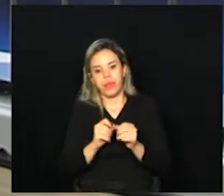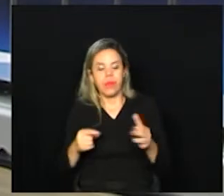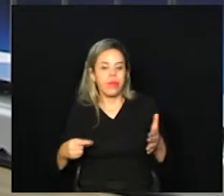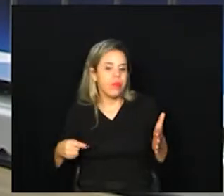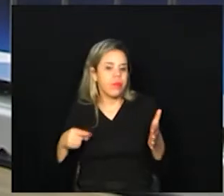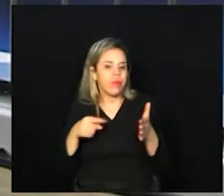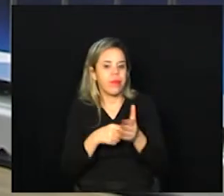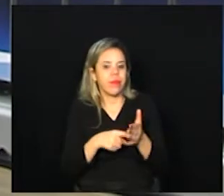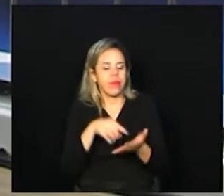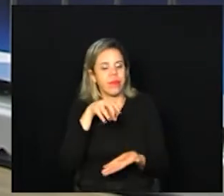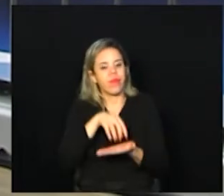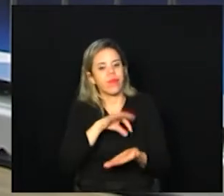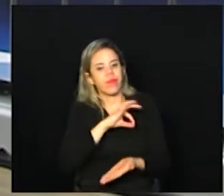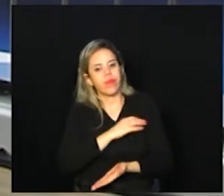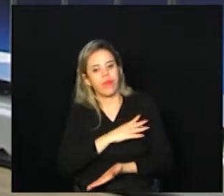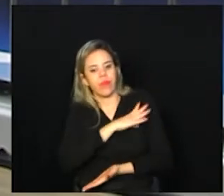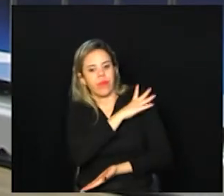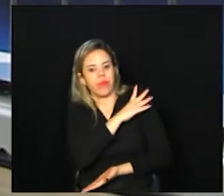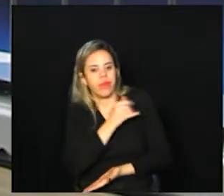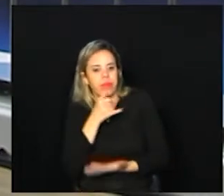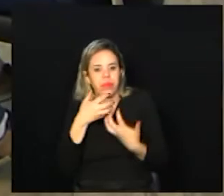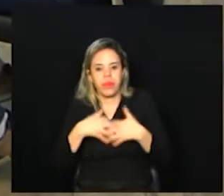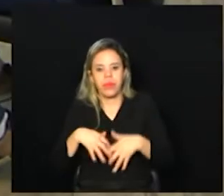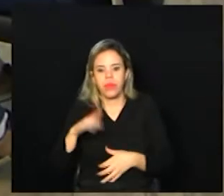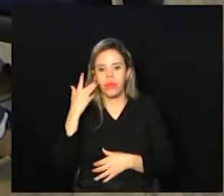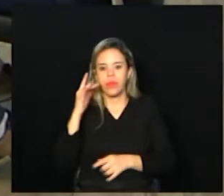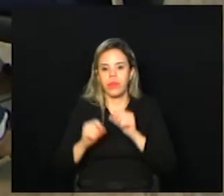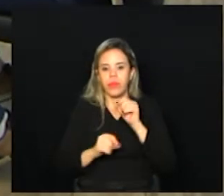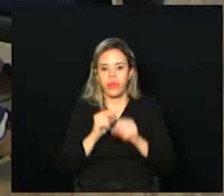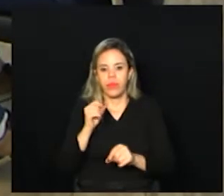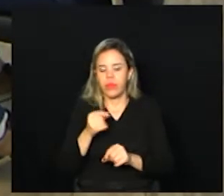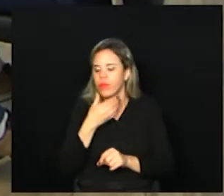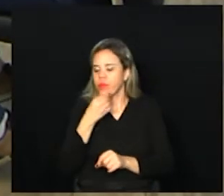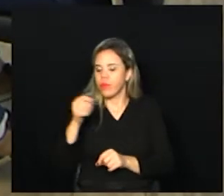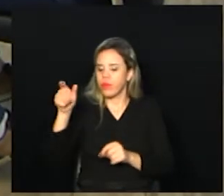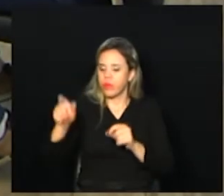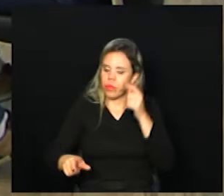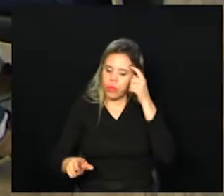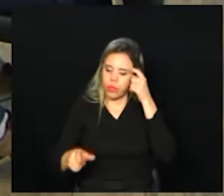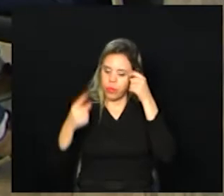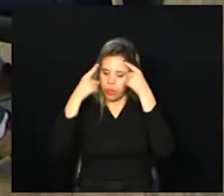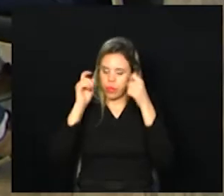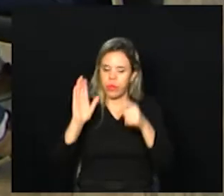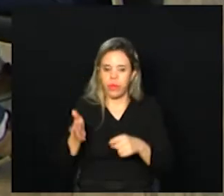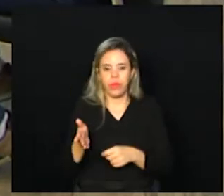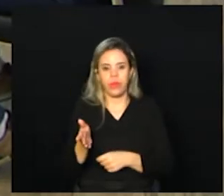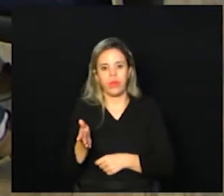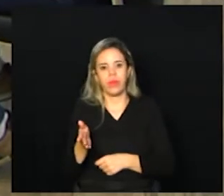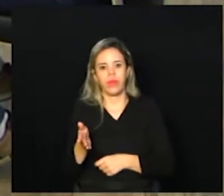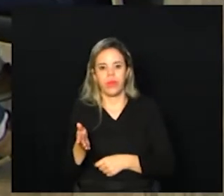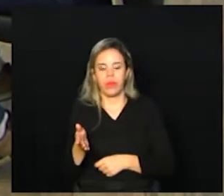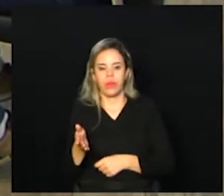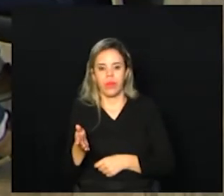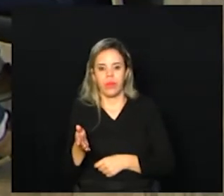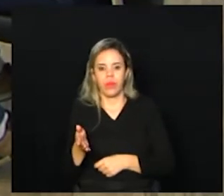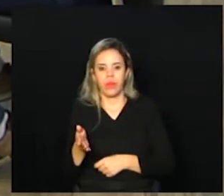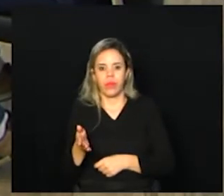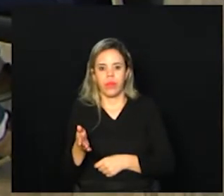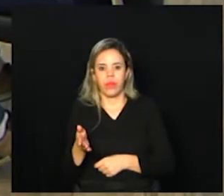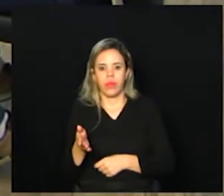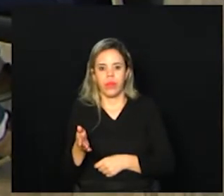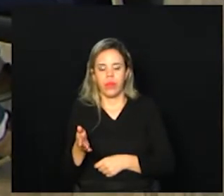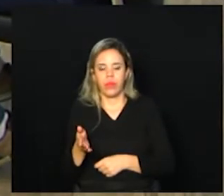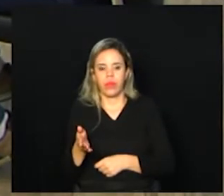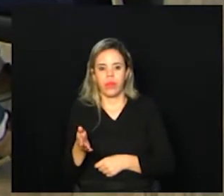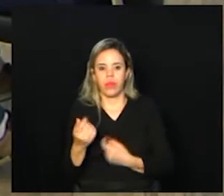numa delegacia, automaticamente este agressor ele já consegue sair deste contato